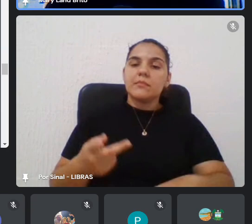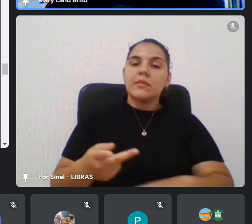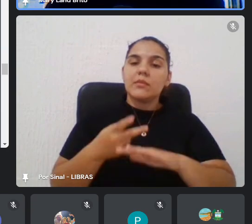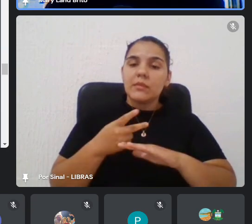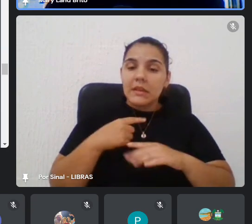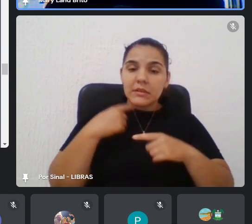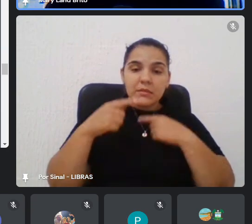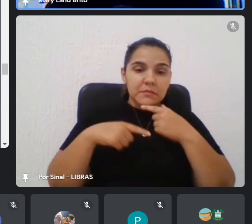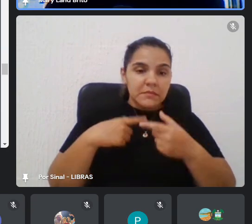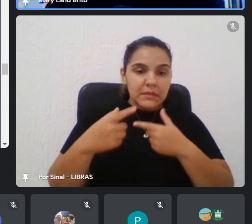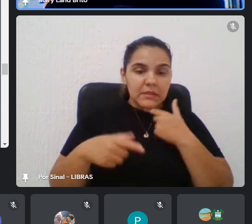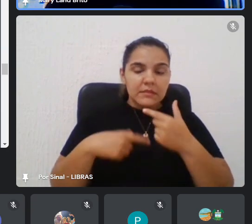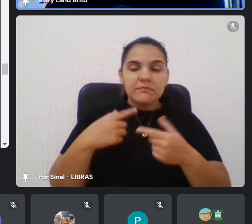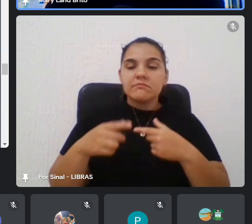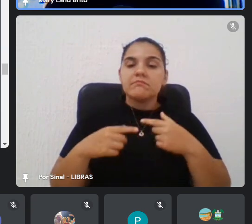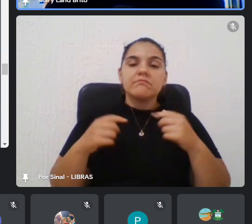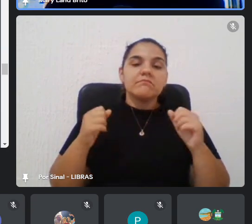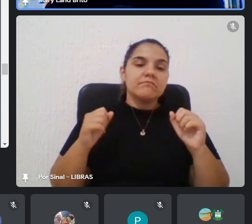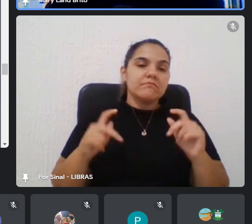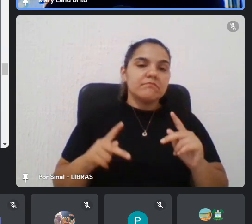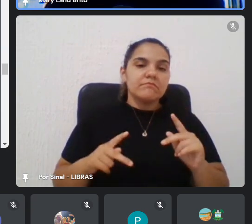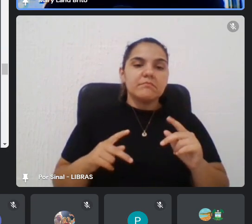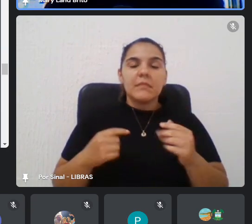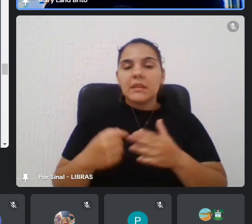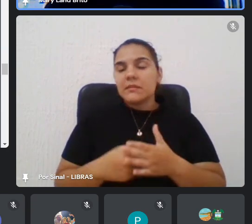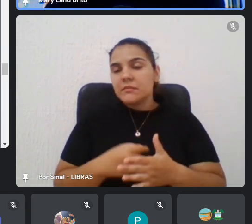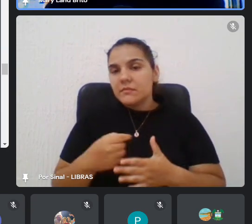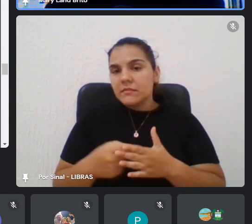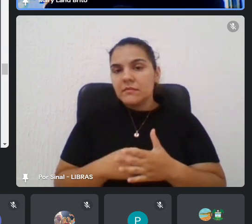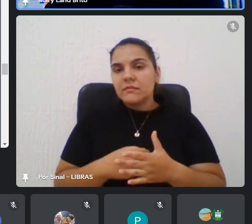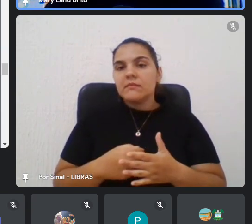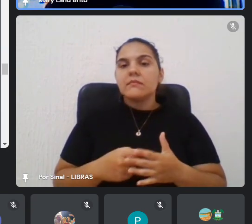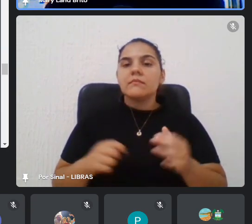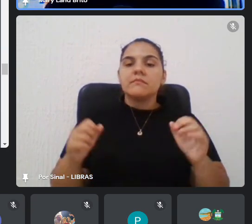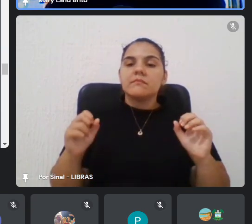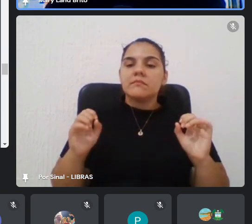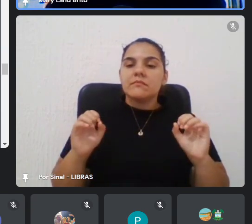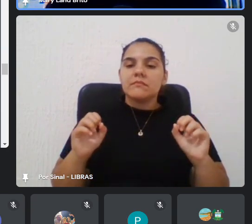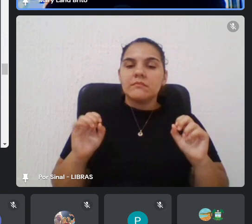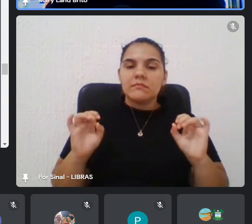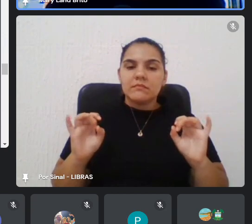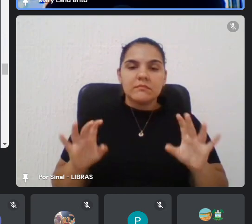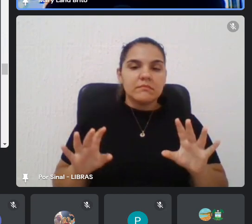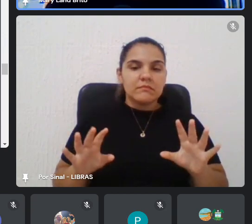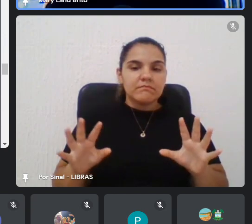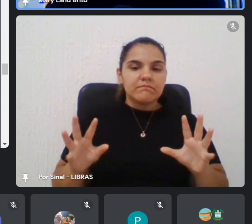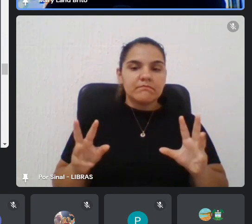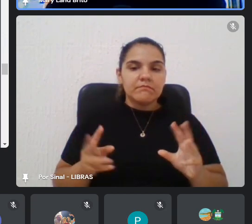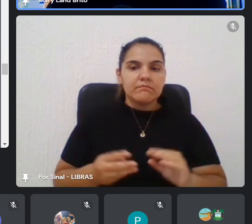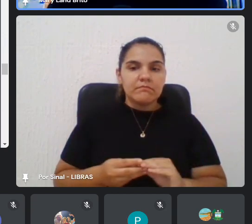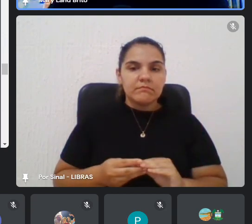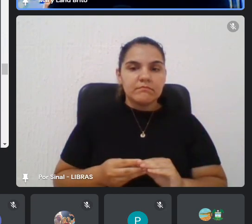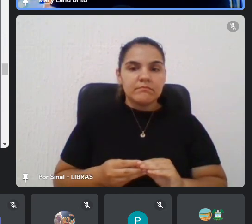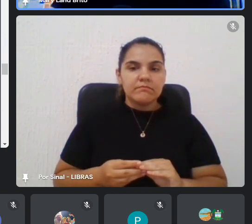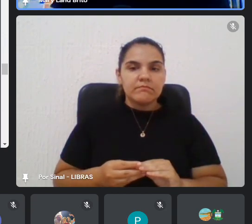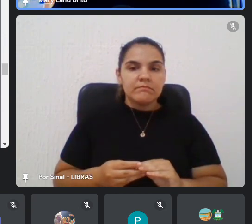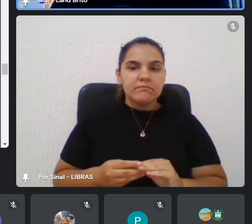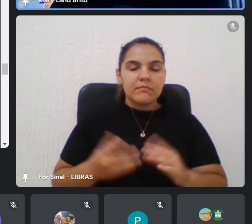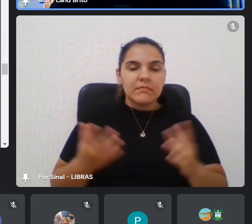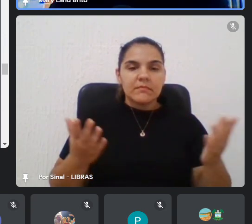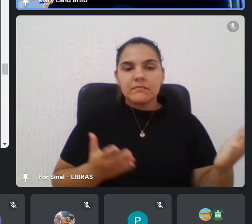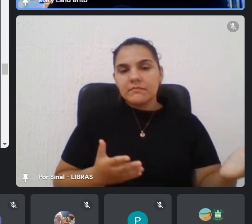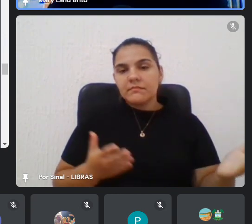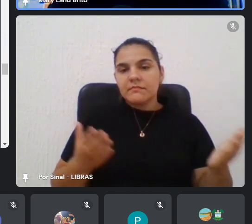mais contribuições, perguntas, então, seria mais ou menos isto e repasso aqui